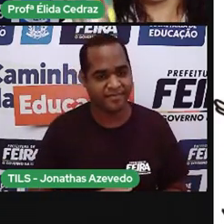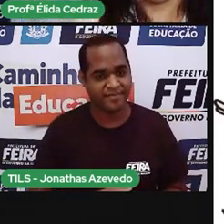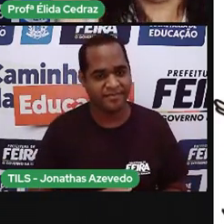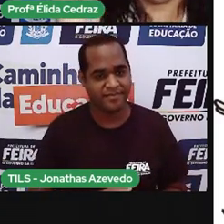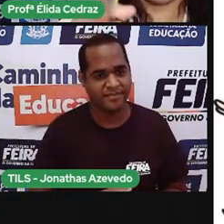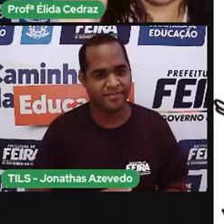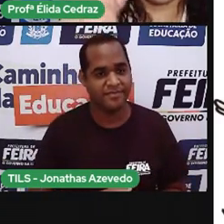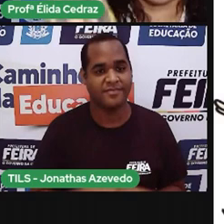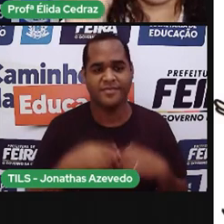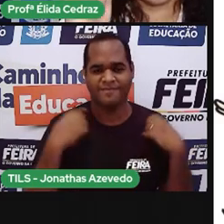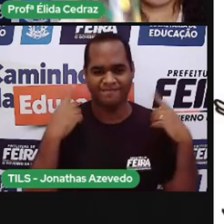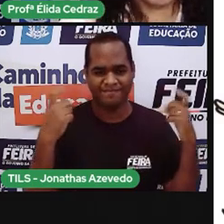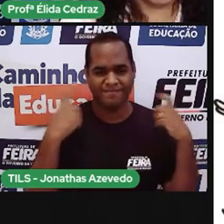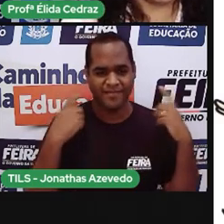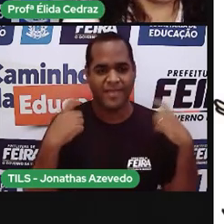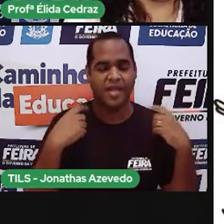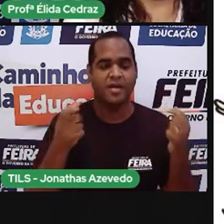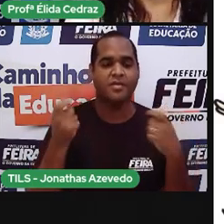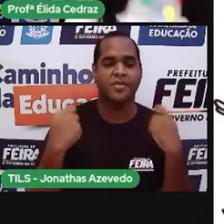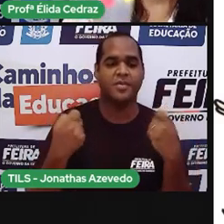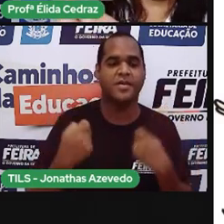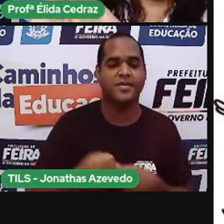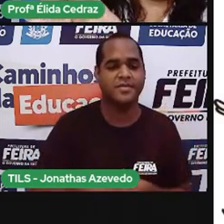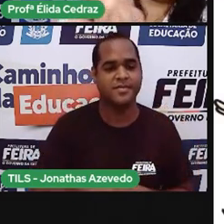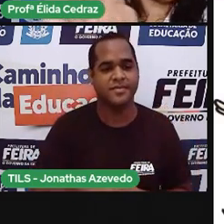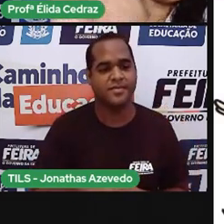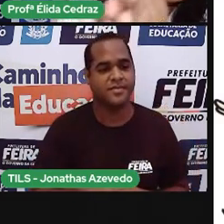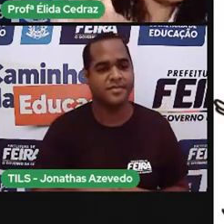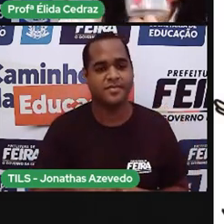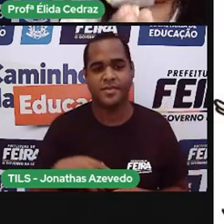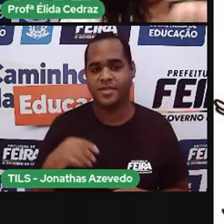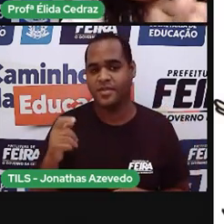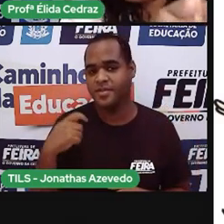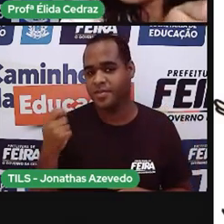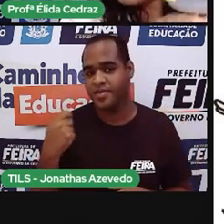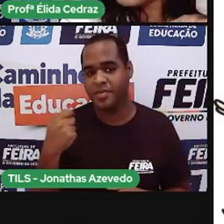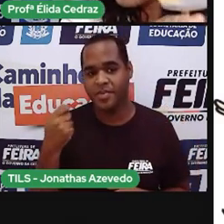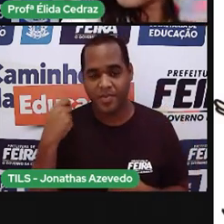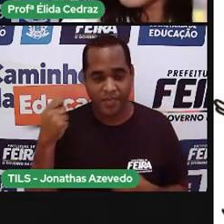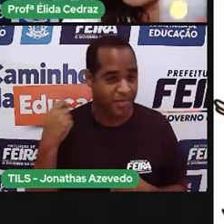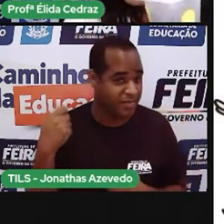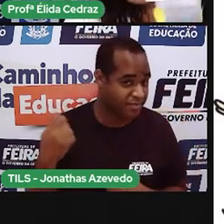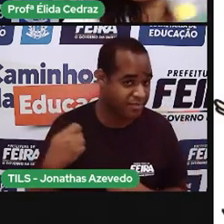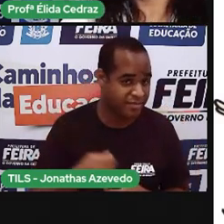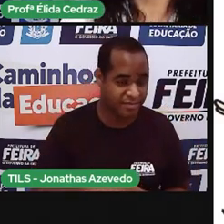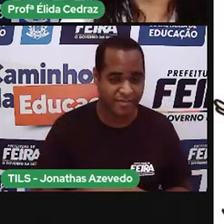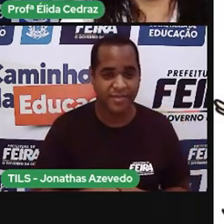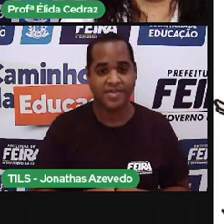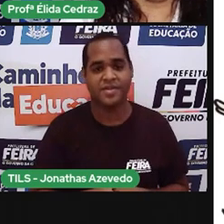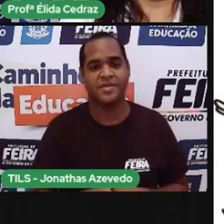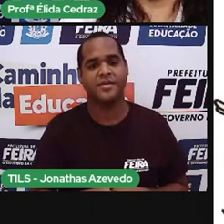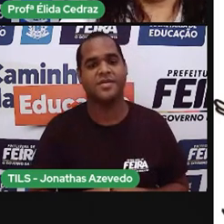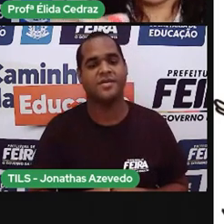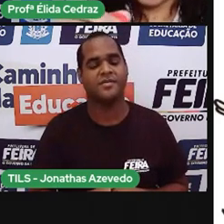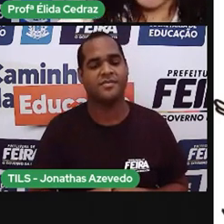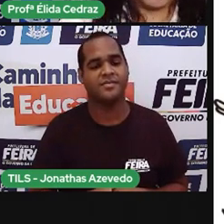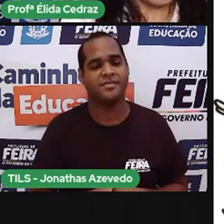e esse você tá corda assim o outro hotel e e